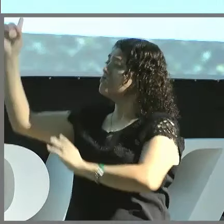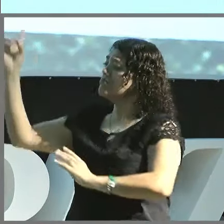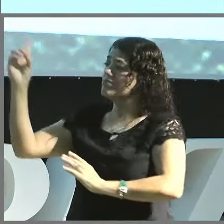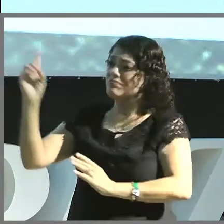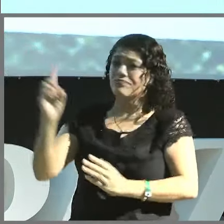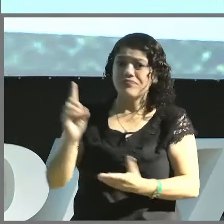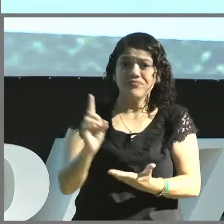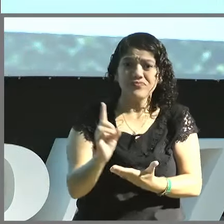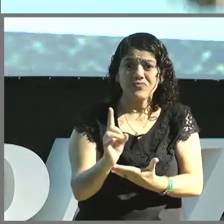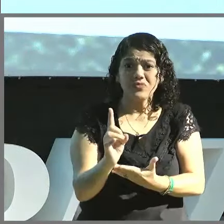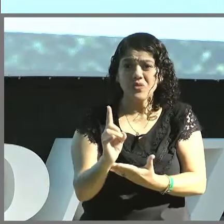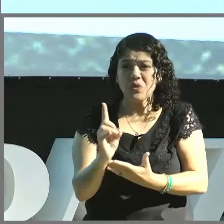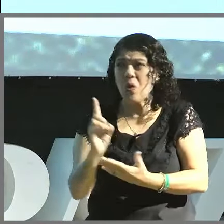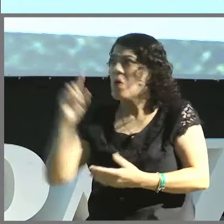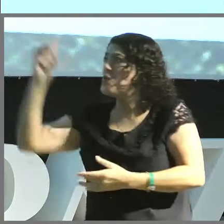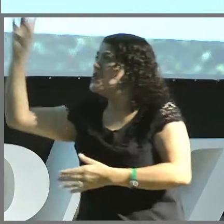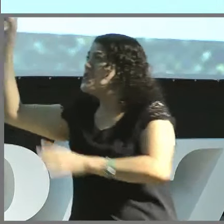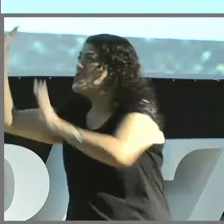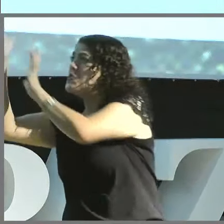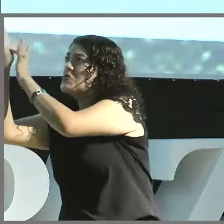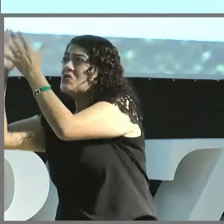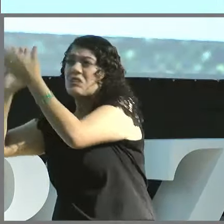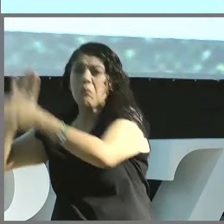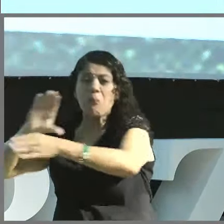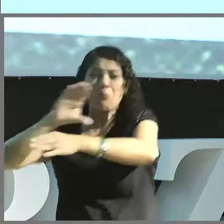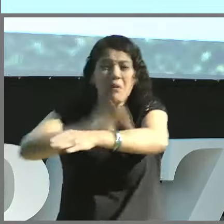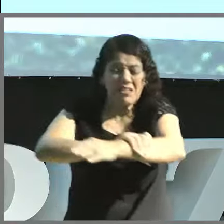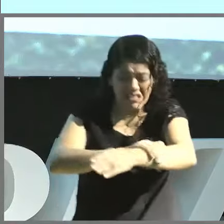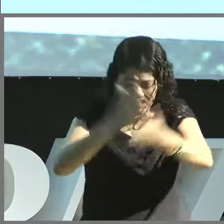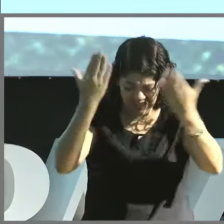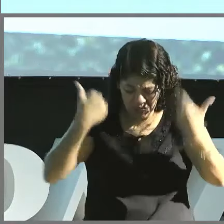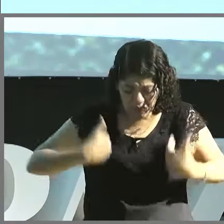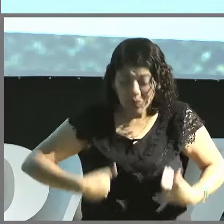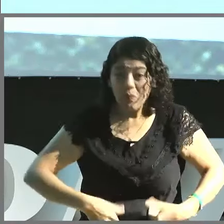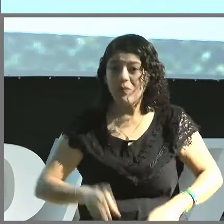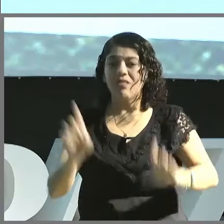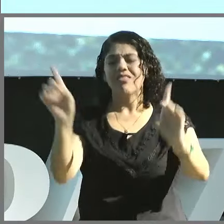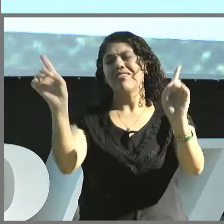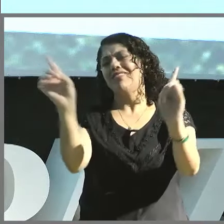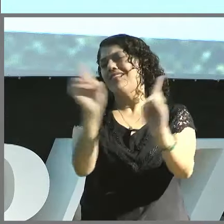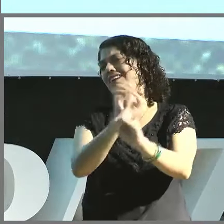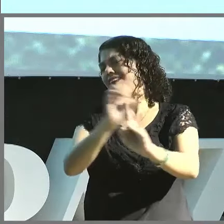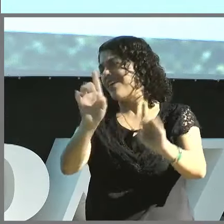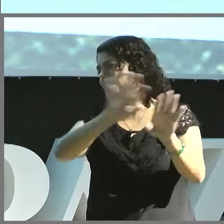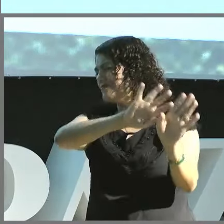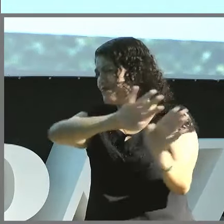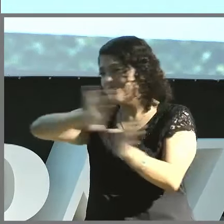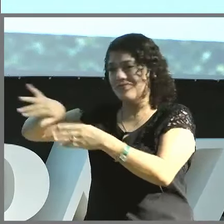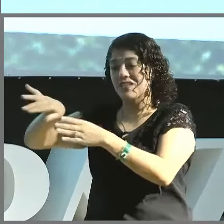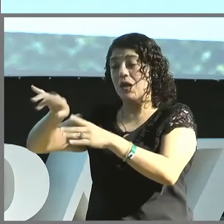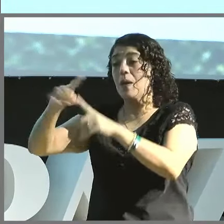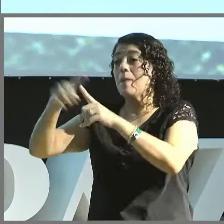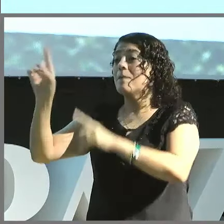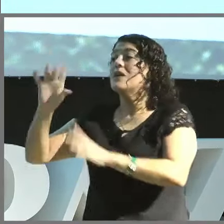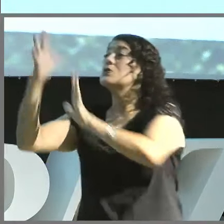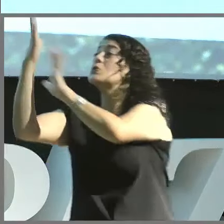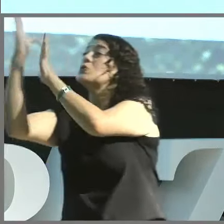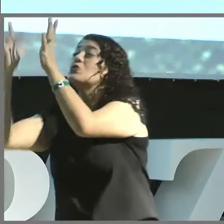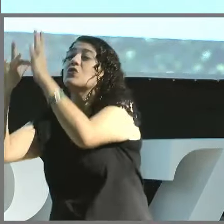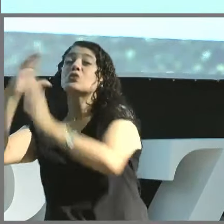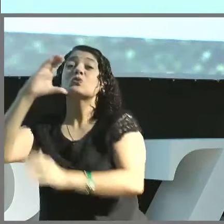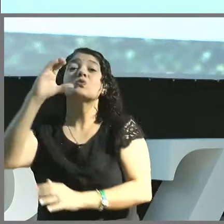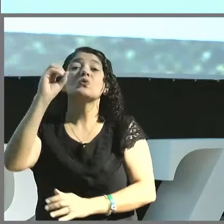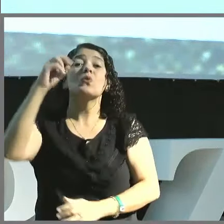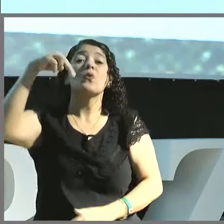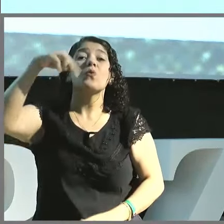esse Jesus materializado em um corpo, é esse Consolador prometido que chegou, que nós